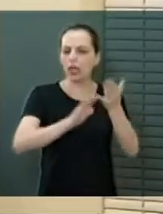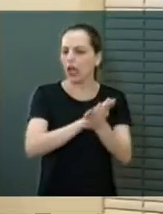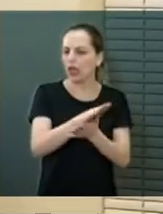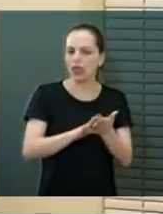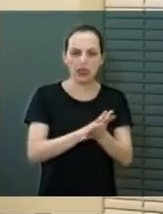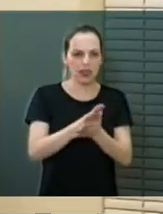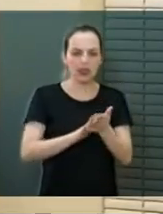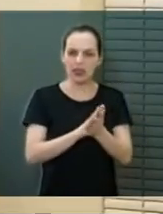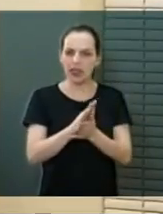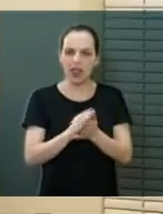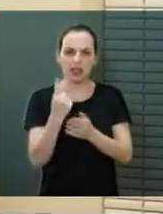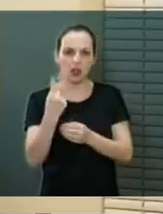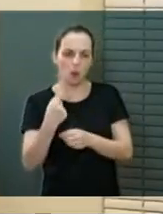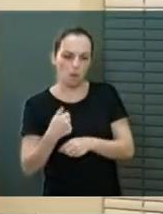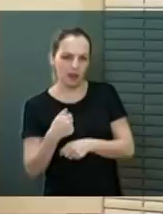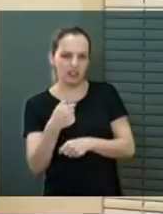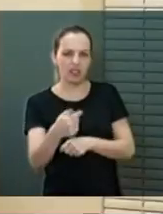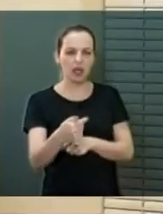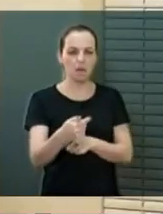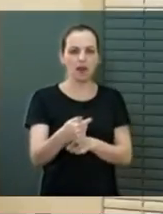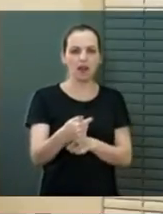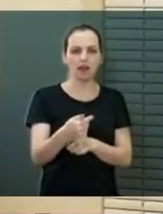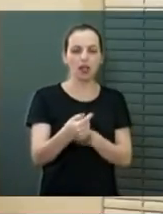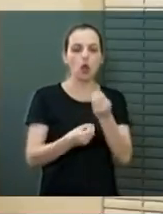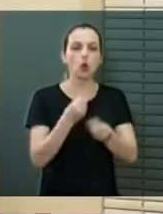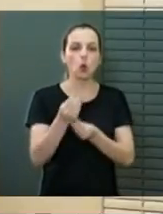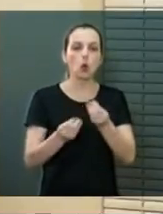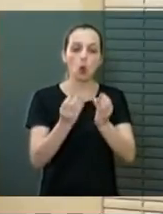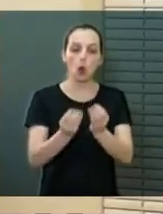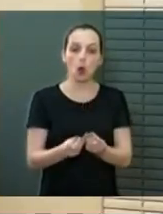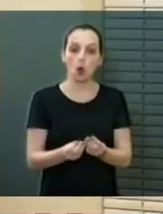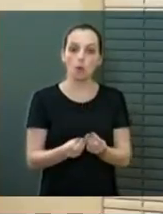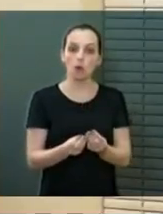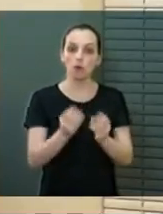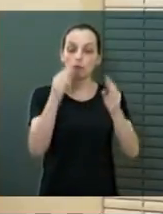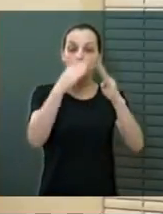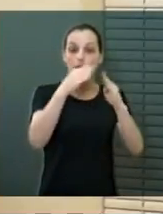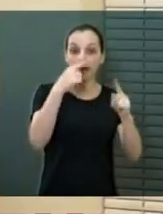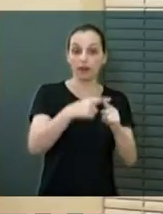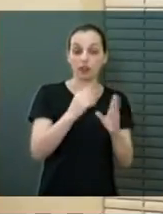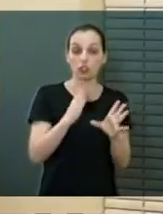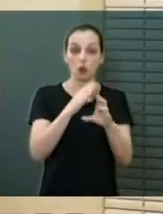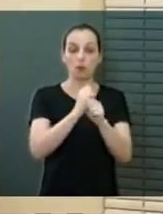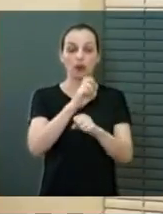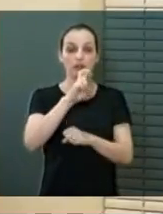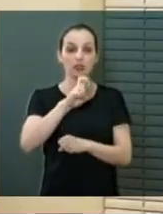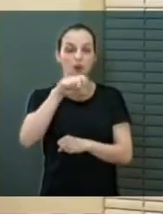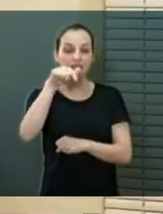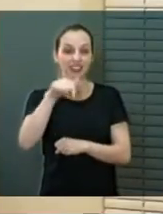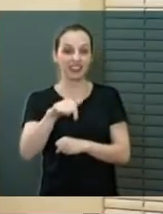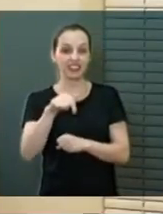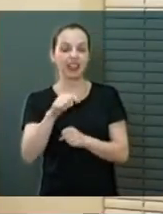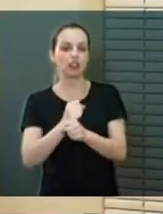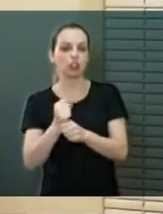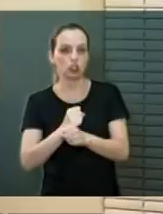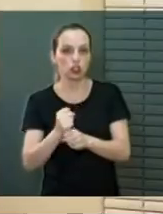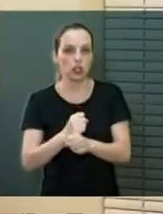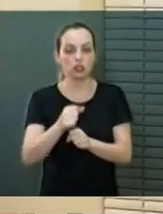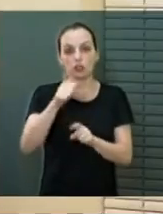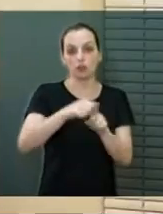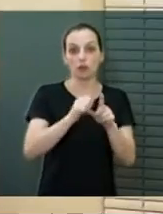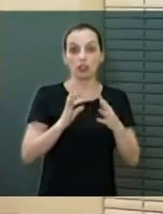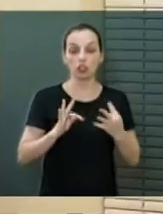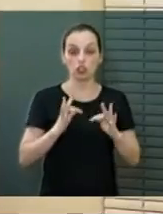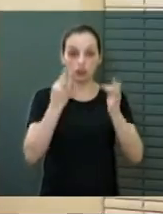avisarem uma semana antes aos donos dos carros. A igreja completa 57 anos em fevereiro e faz 57 anos que as